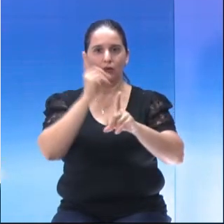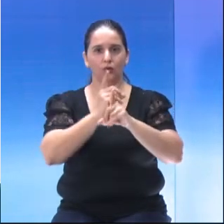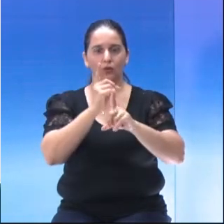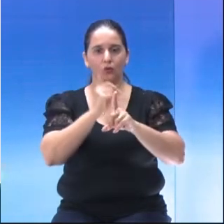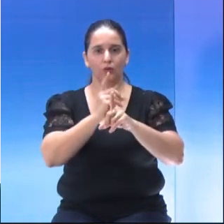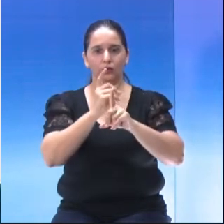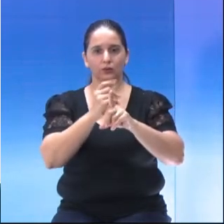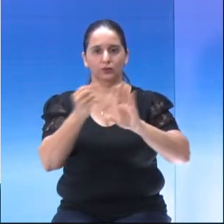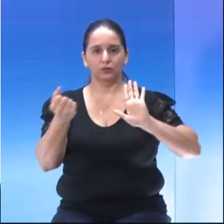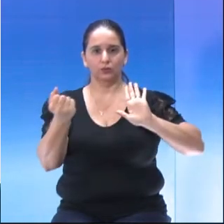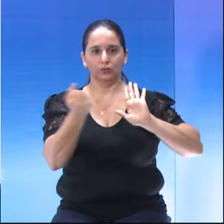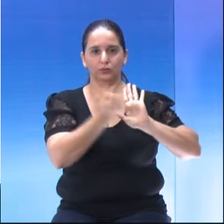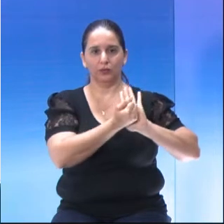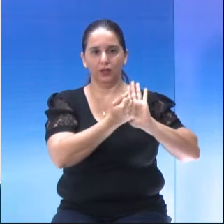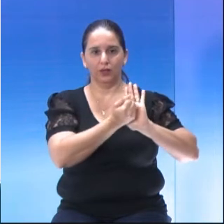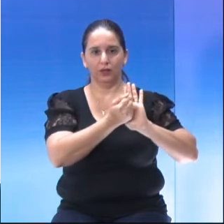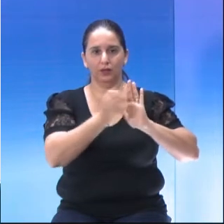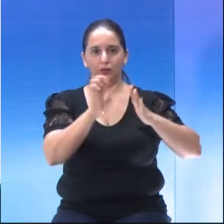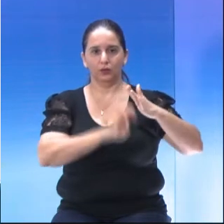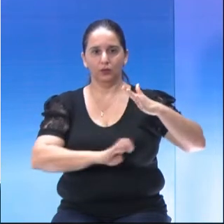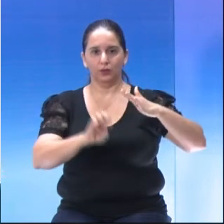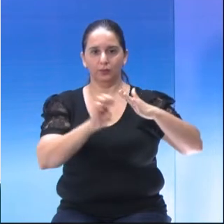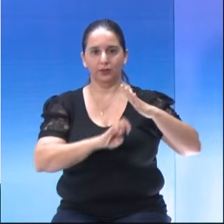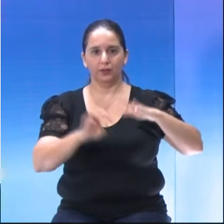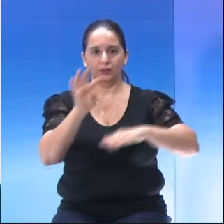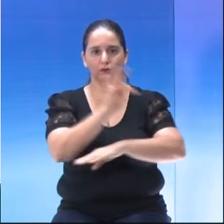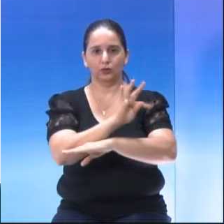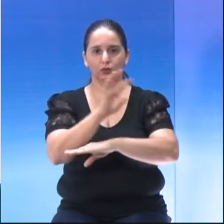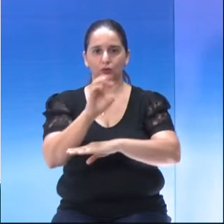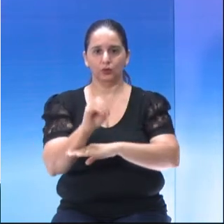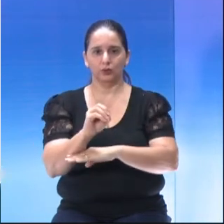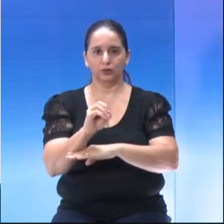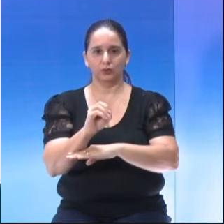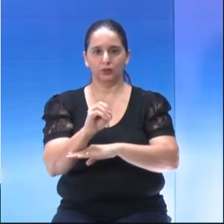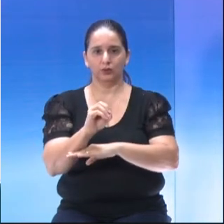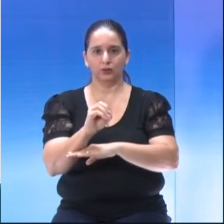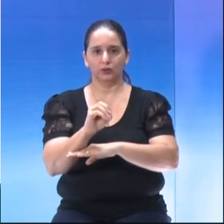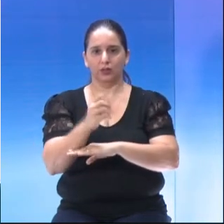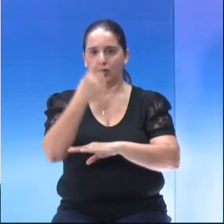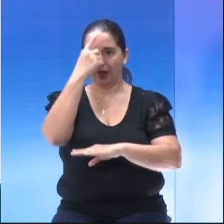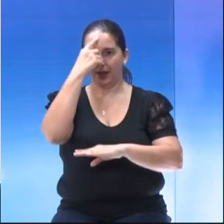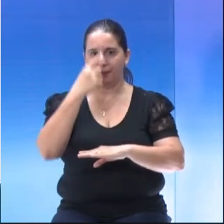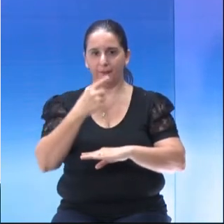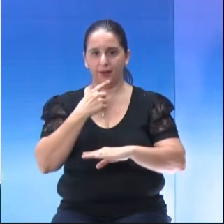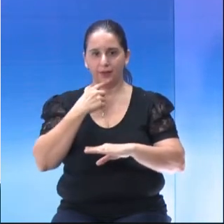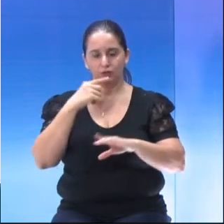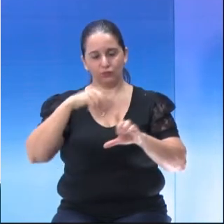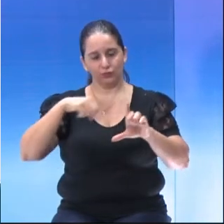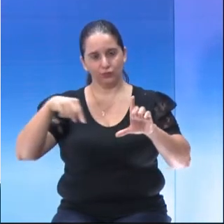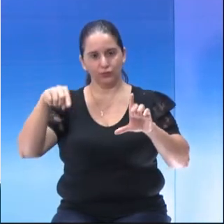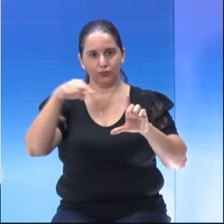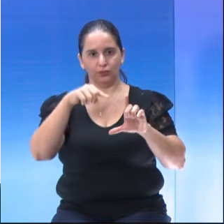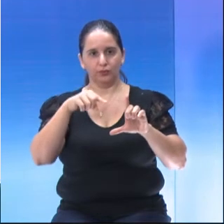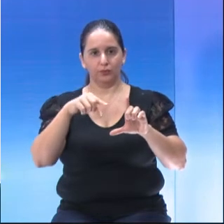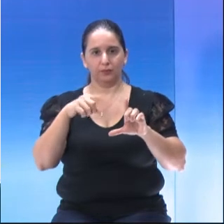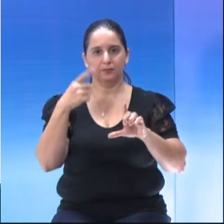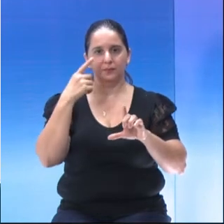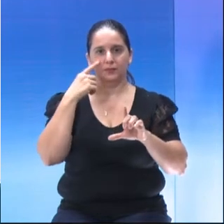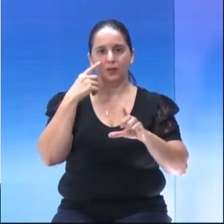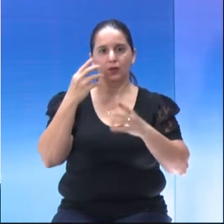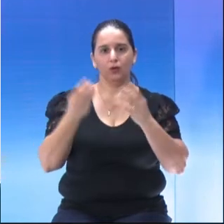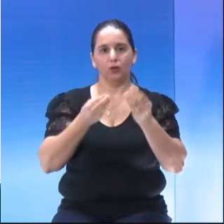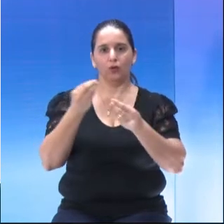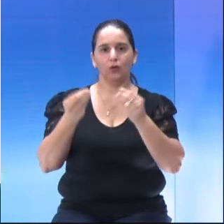do Tocantins, dada pela figura rachurada. Considerando-se que a unidade dos eixos é dada em